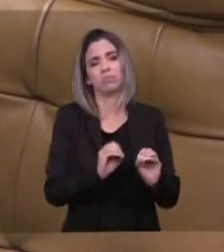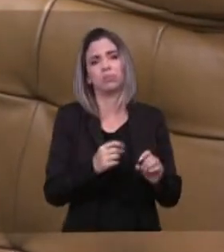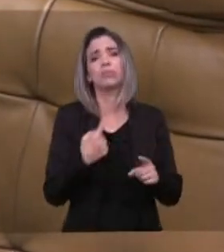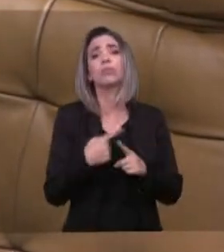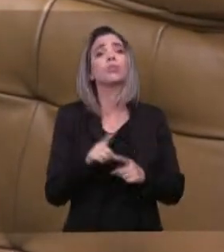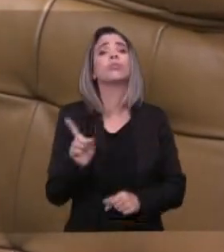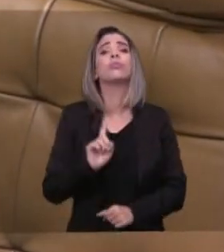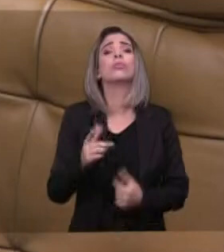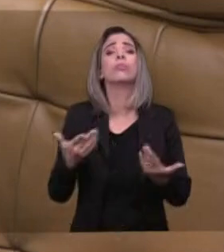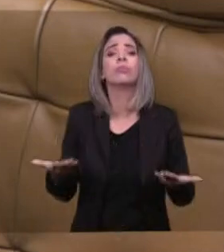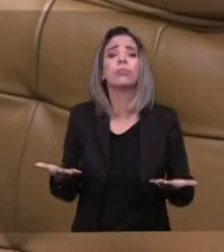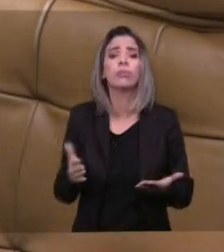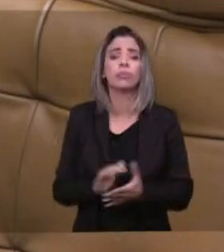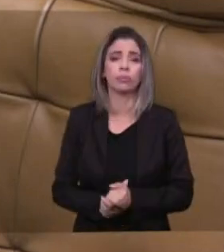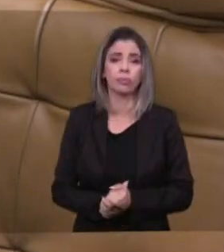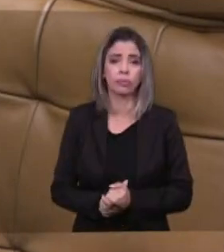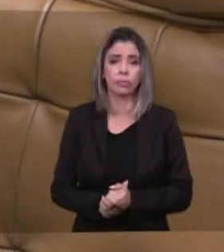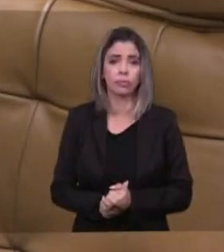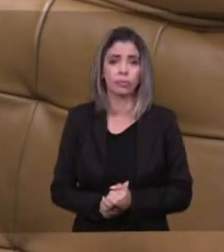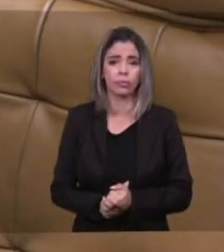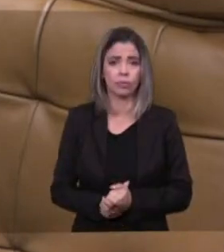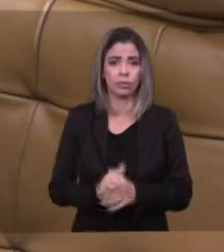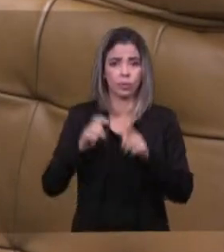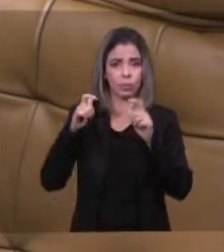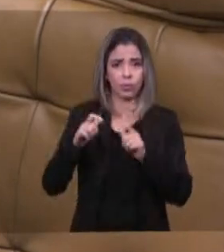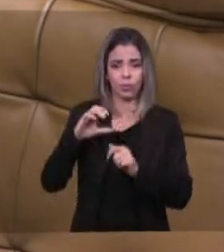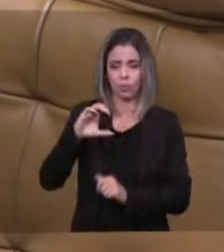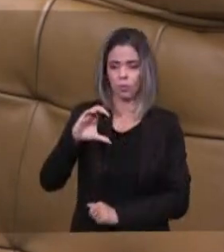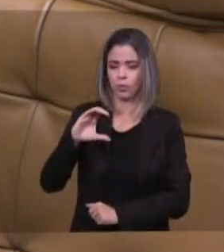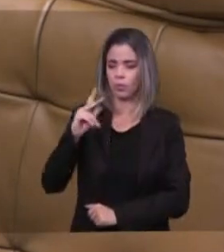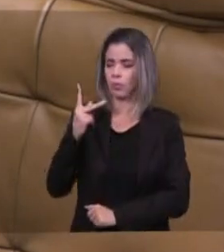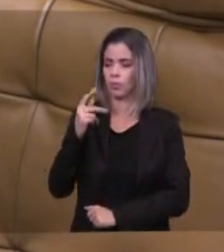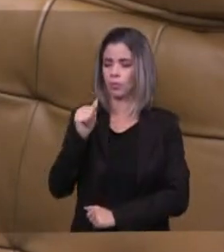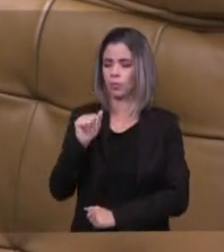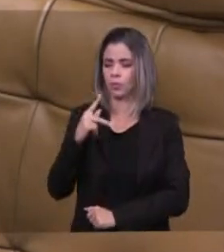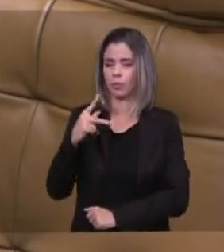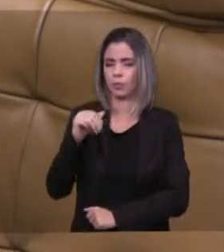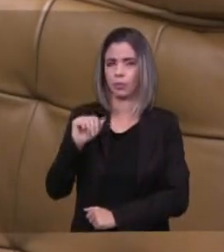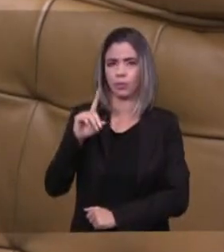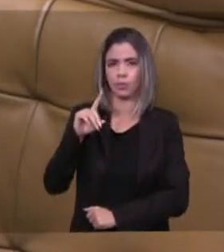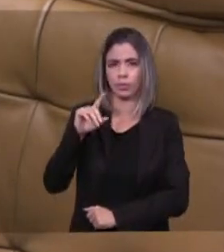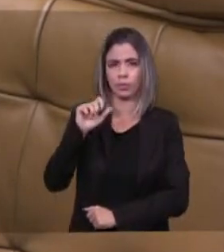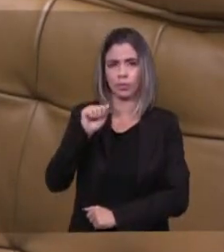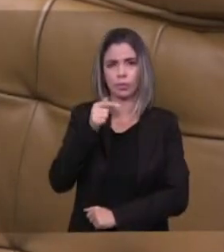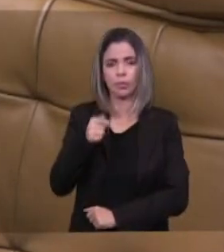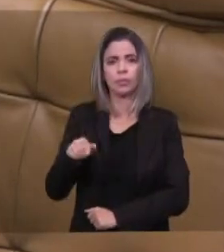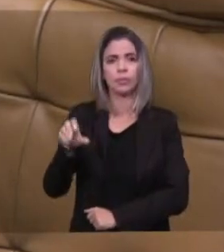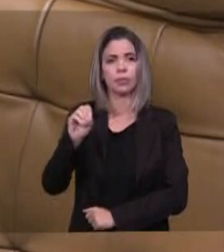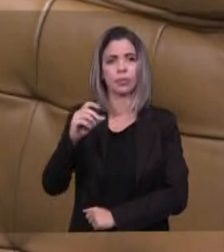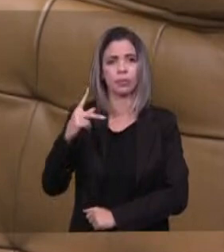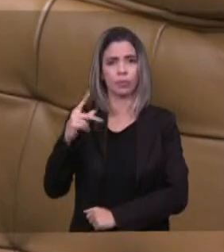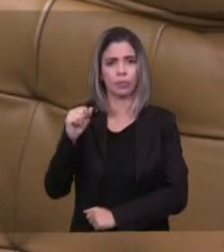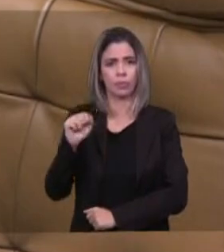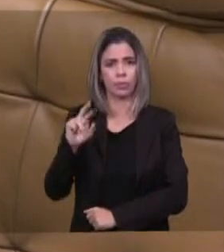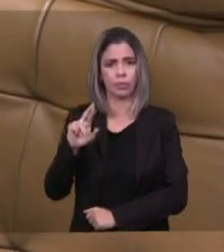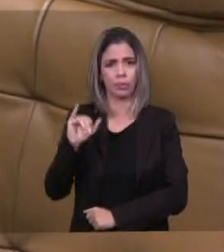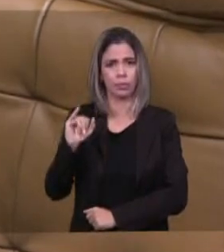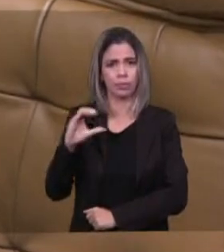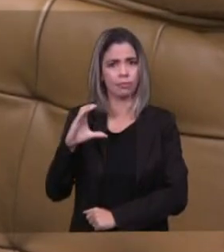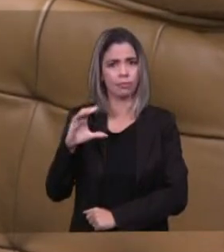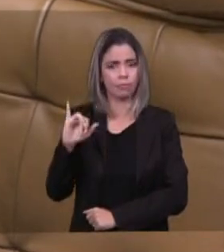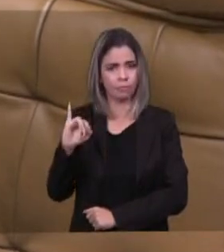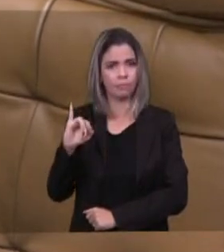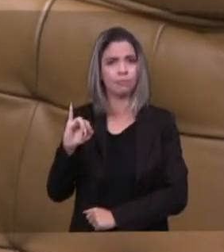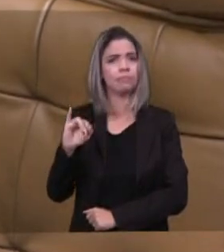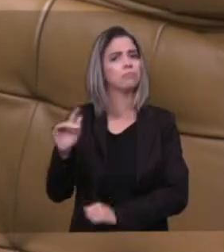não? O Chapadão dos Parecis, que é uma área hoje riquíssima do Mato Grosso,